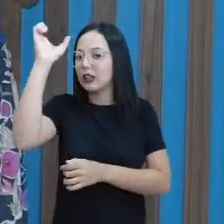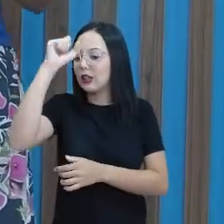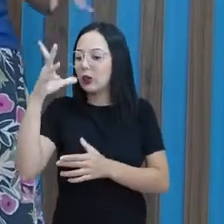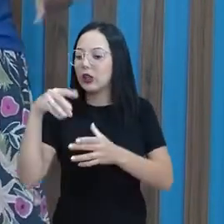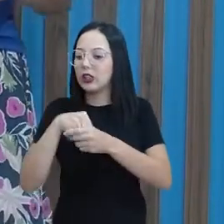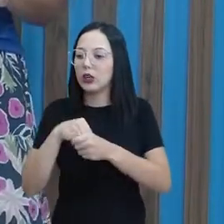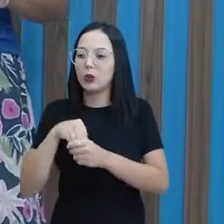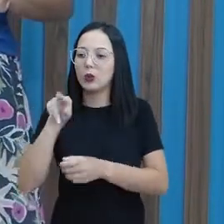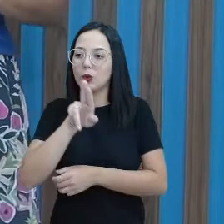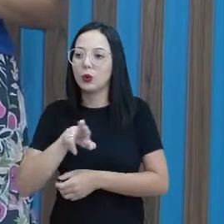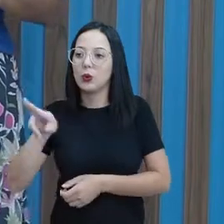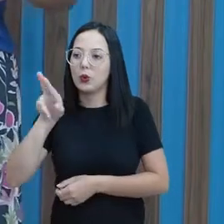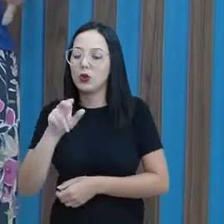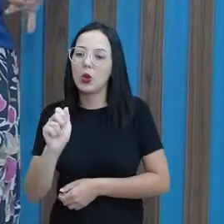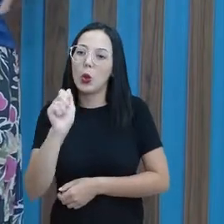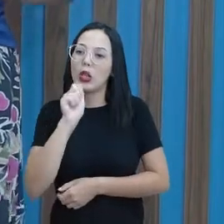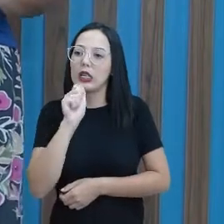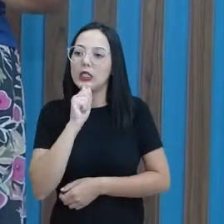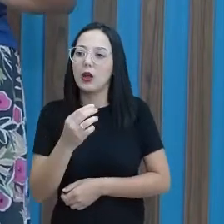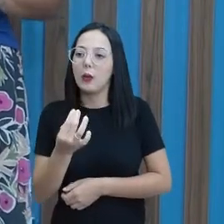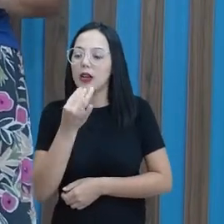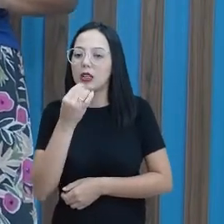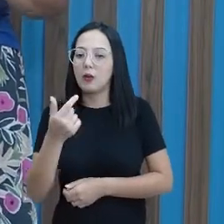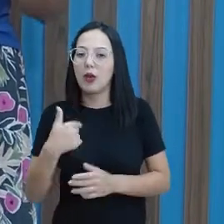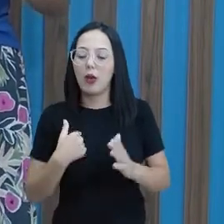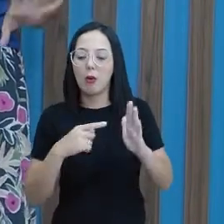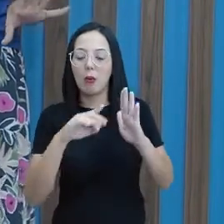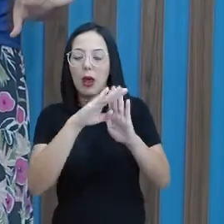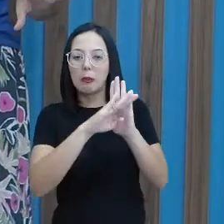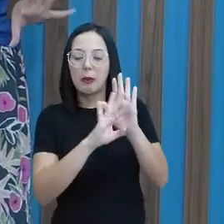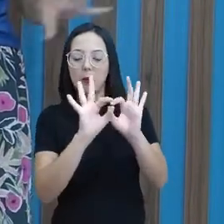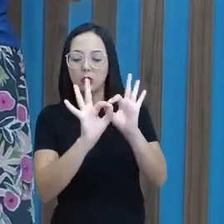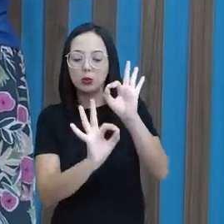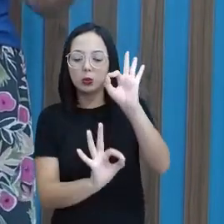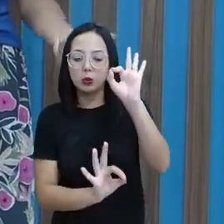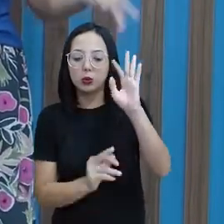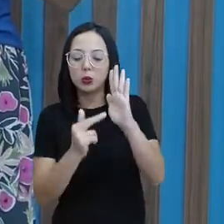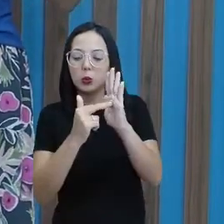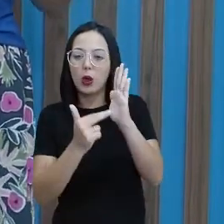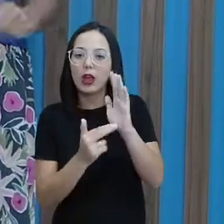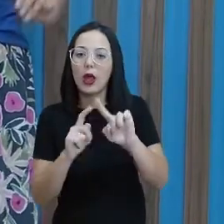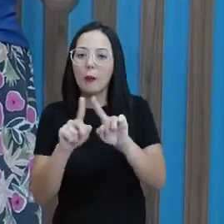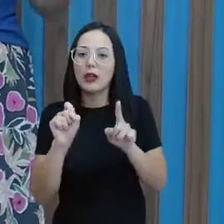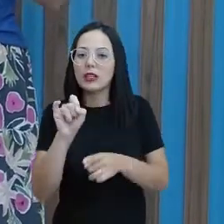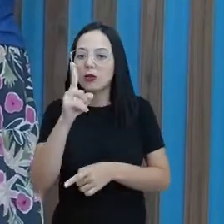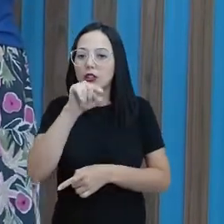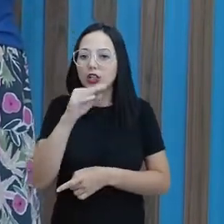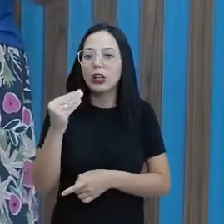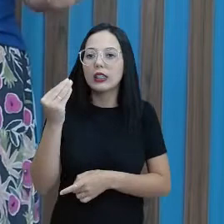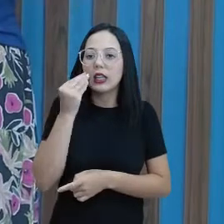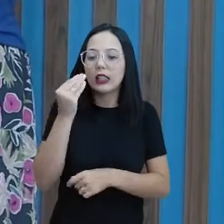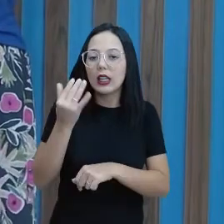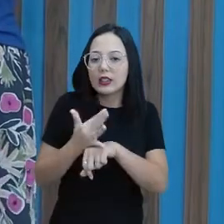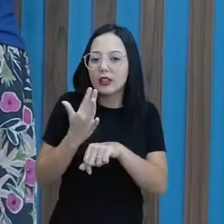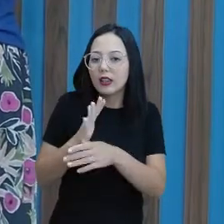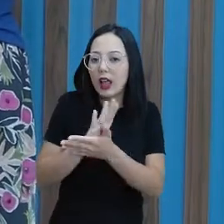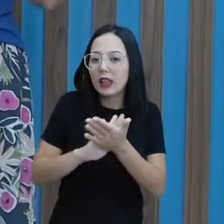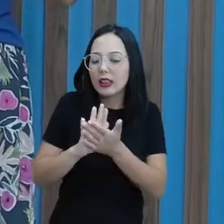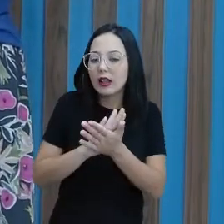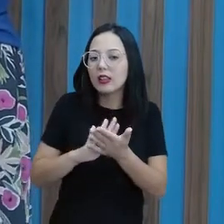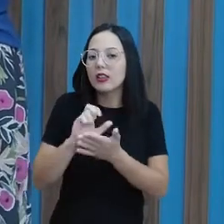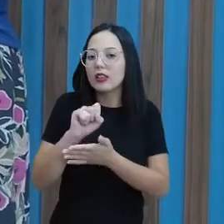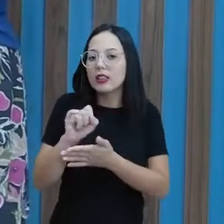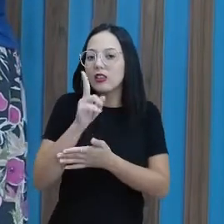uso. Não adianta eu vou jogar aqui 200 mil regras, mas se vocês não tentarem exercitar, não fizerem